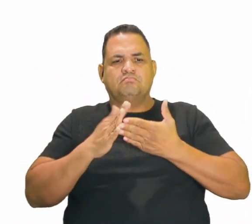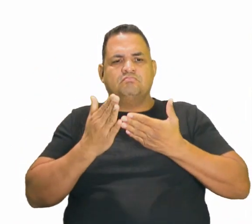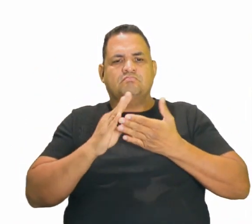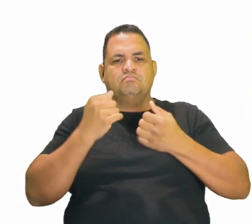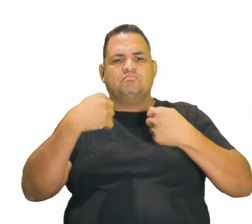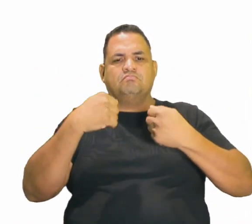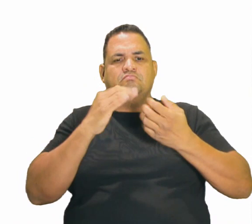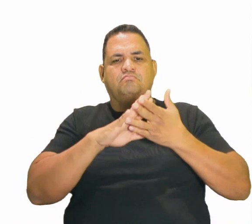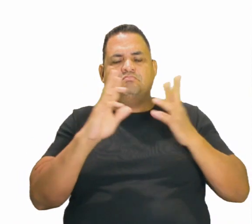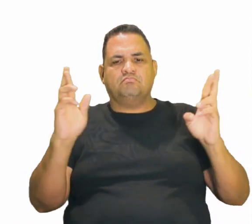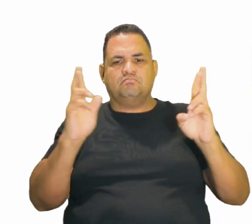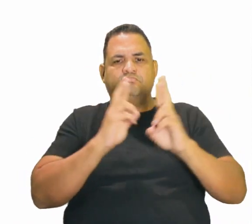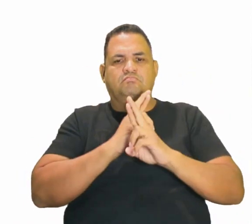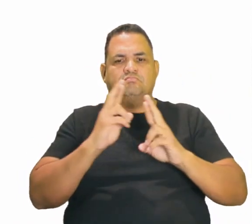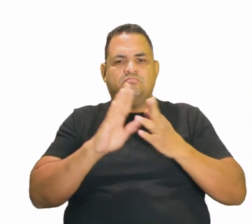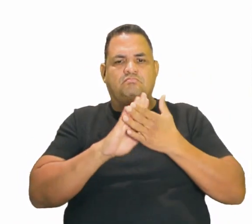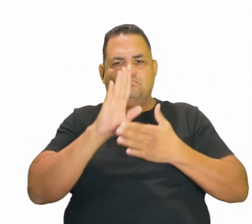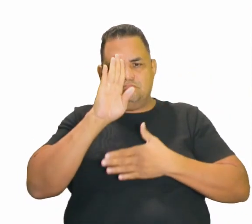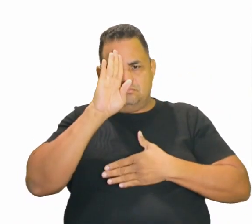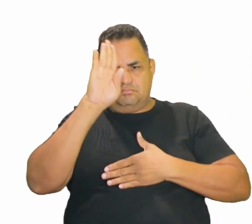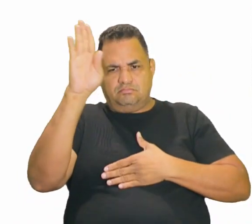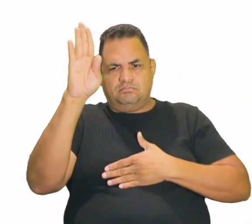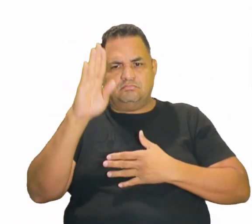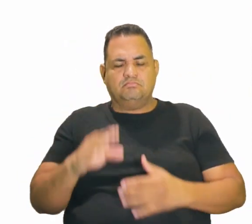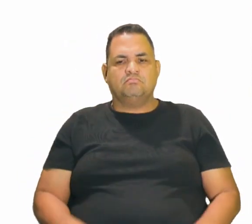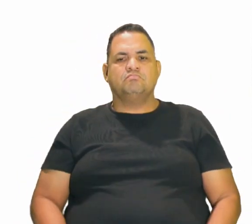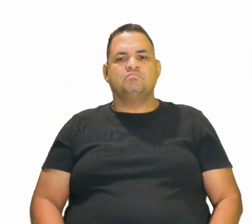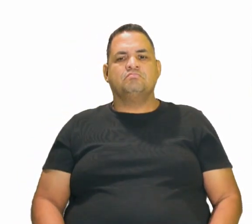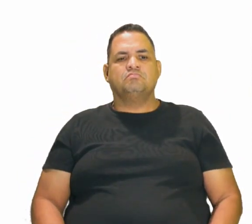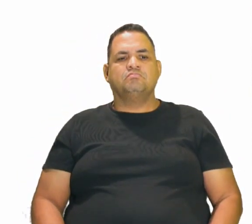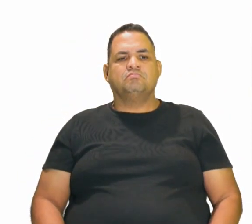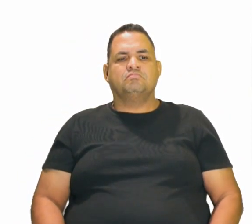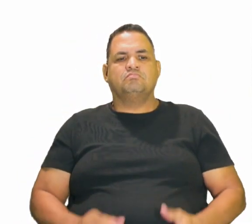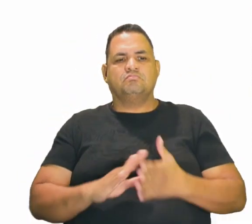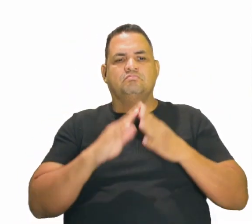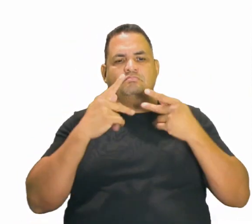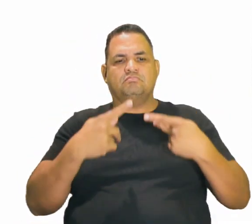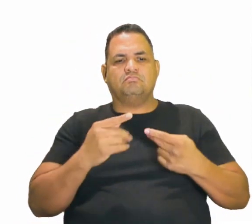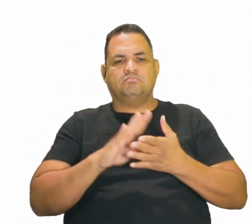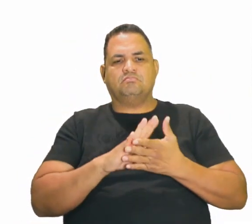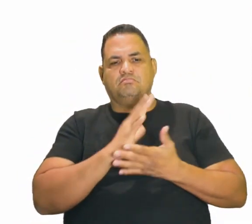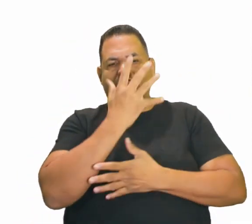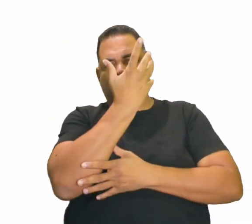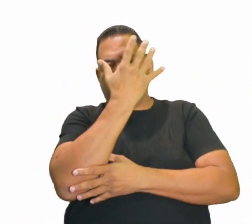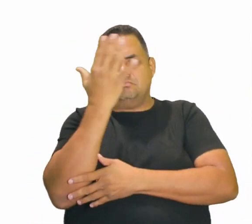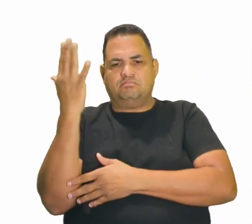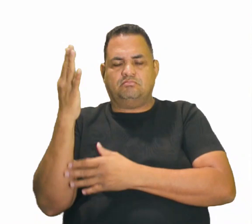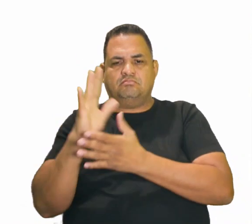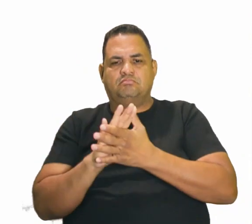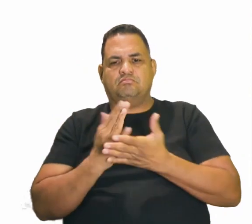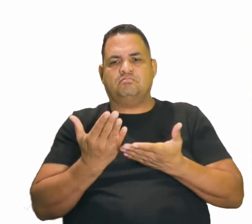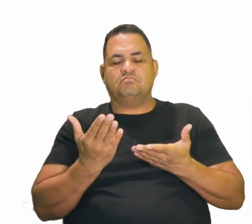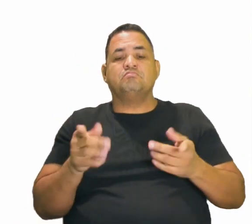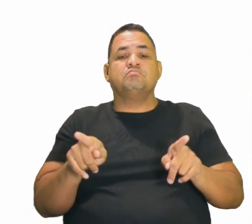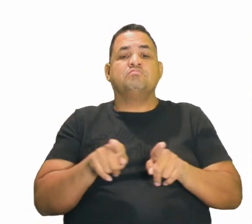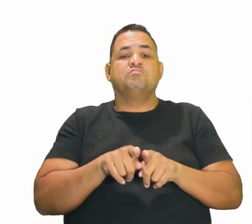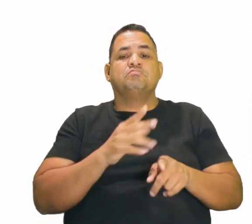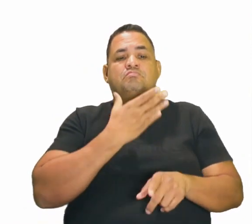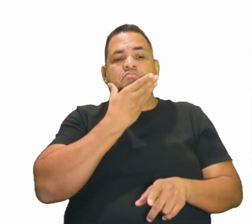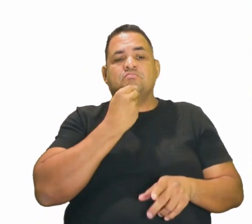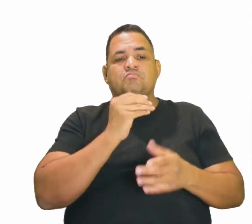a necessidade e as relações essenciais entre o homem e a natureza e entre o homem